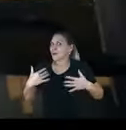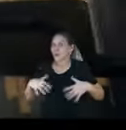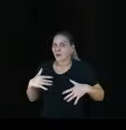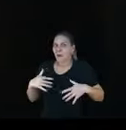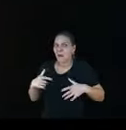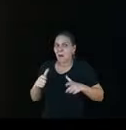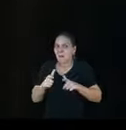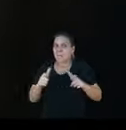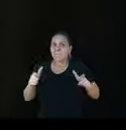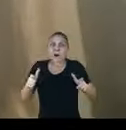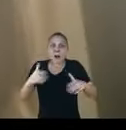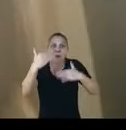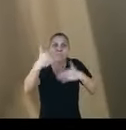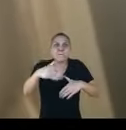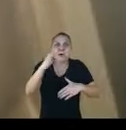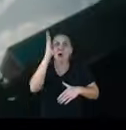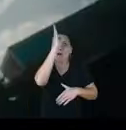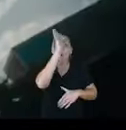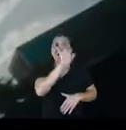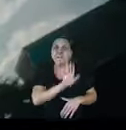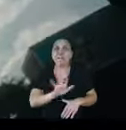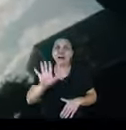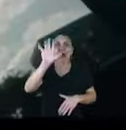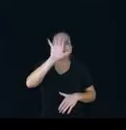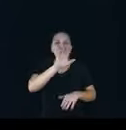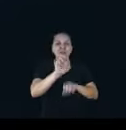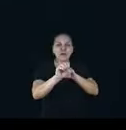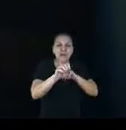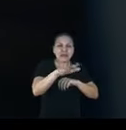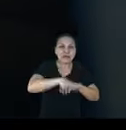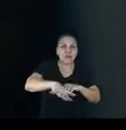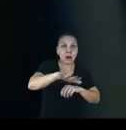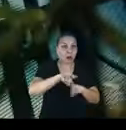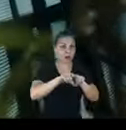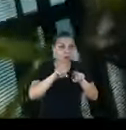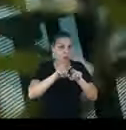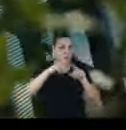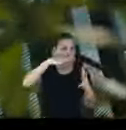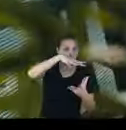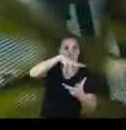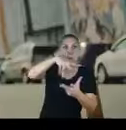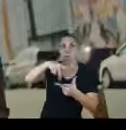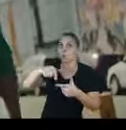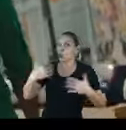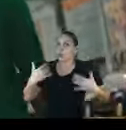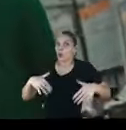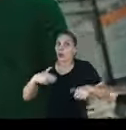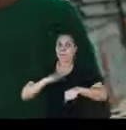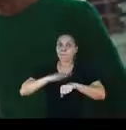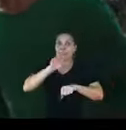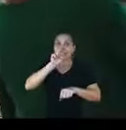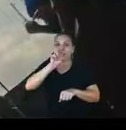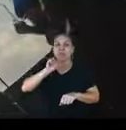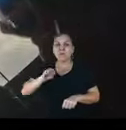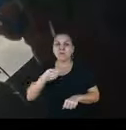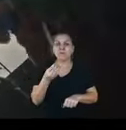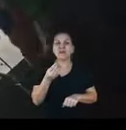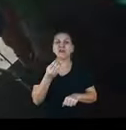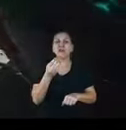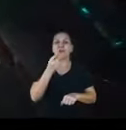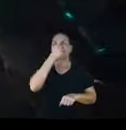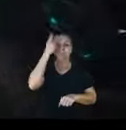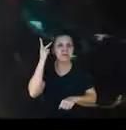O maior exame educacional do país e um dos maiores do mundo, com mais de 5 milhões de participantes inscritos por ano.